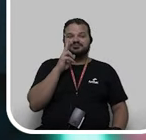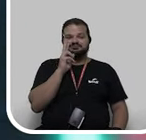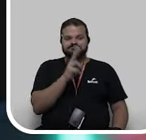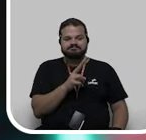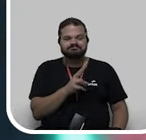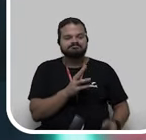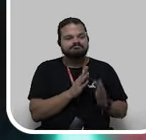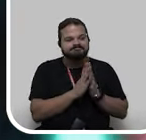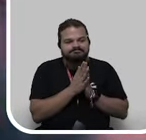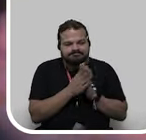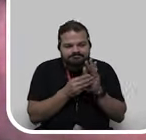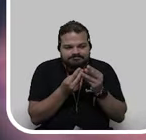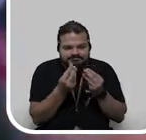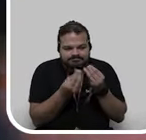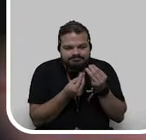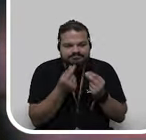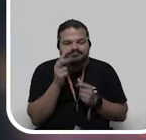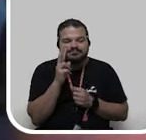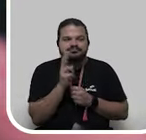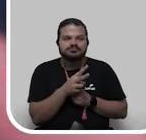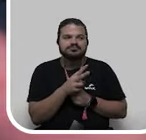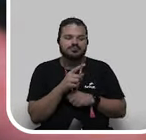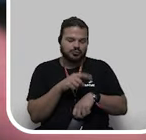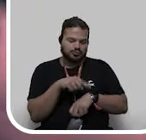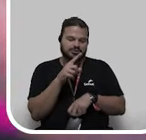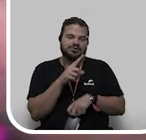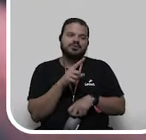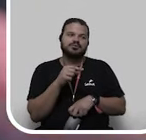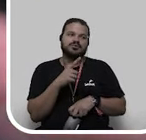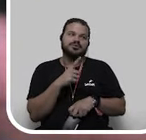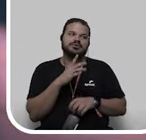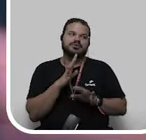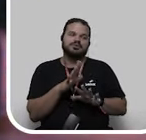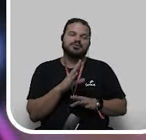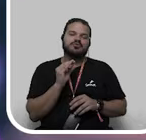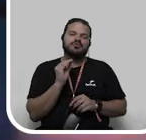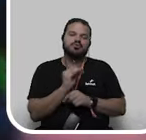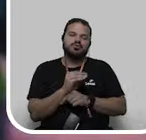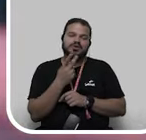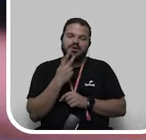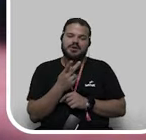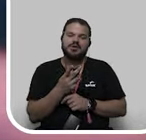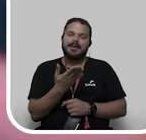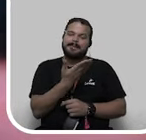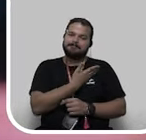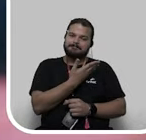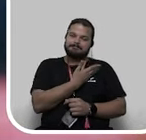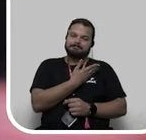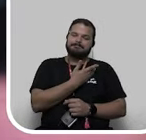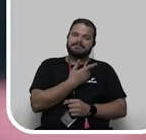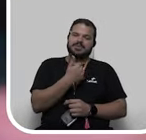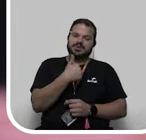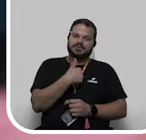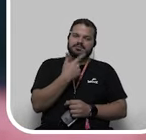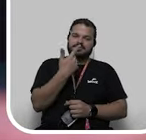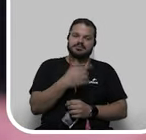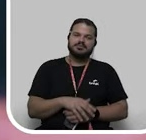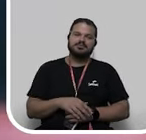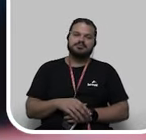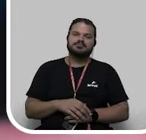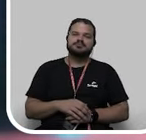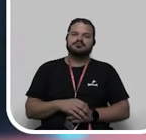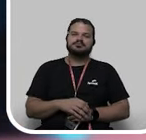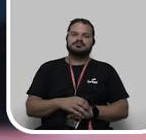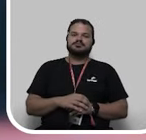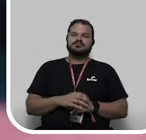emocional. Eu não sei quanto tempo a gente tem, mas eu vou contar um caso de uma amiga que ela falou assim: Eva,